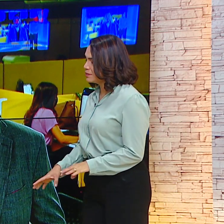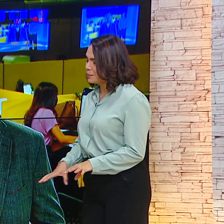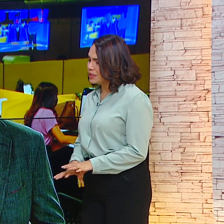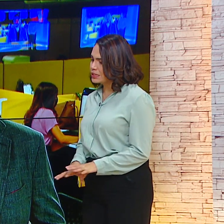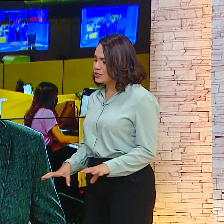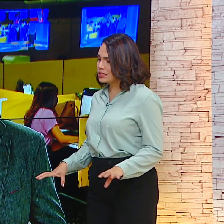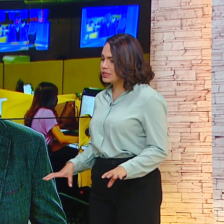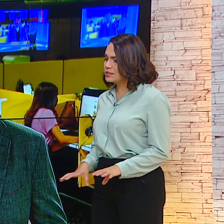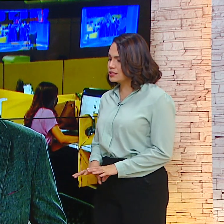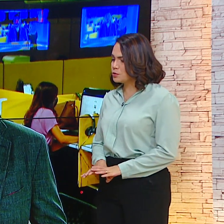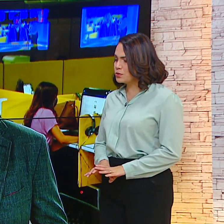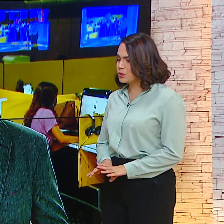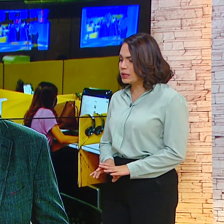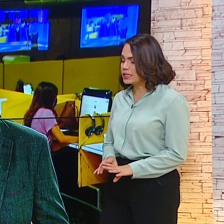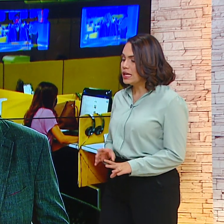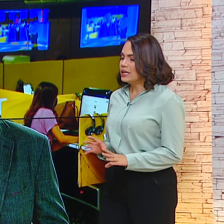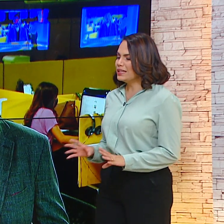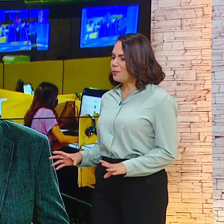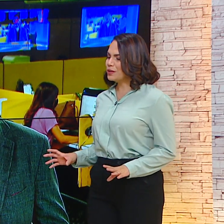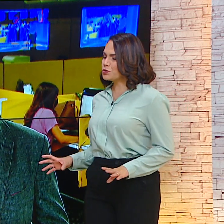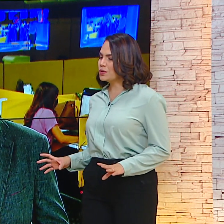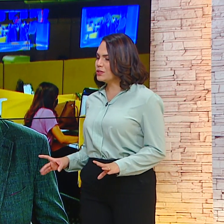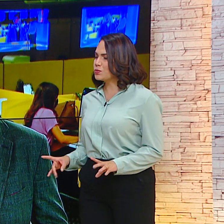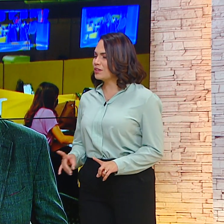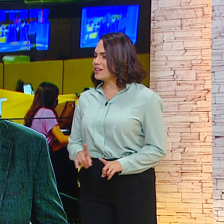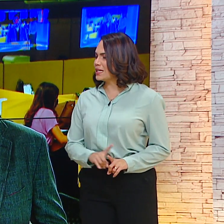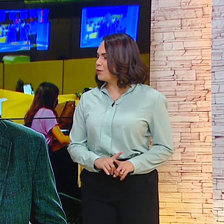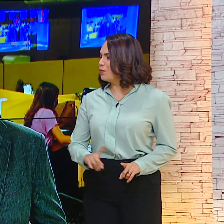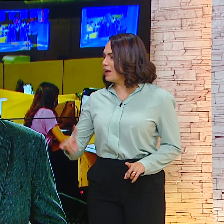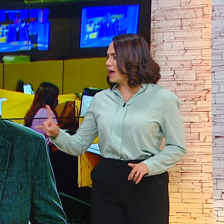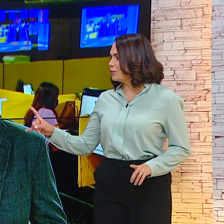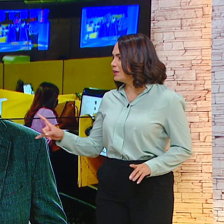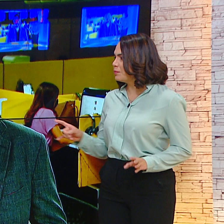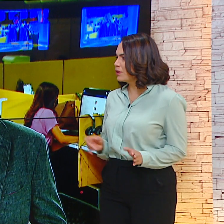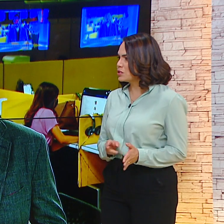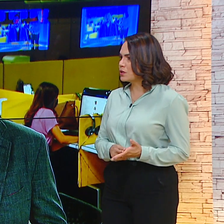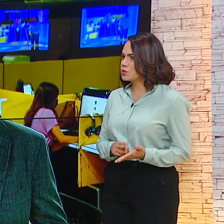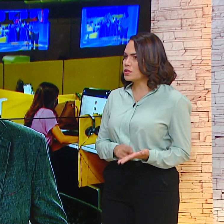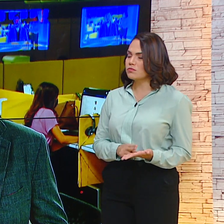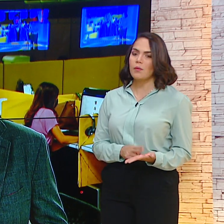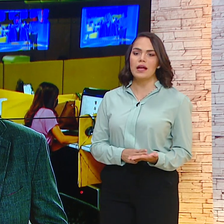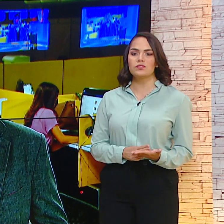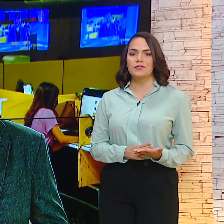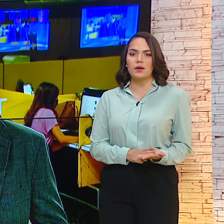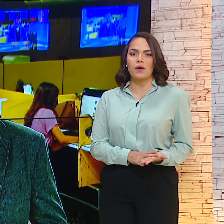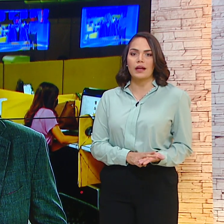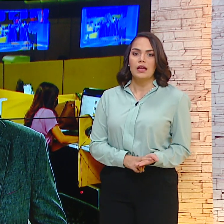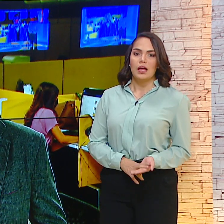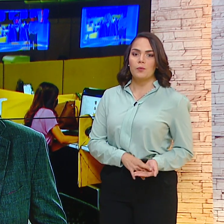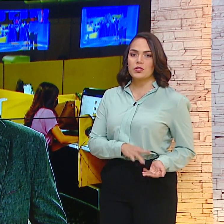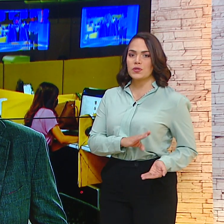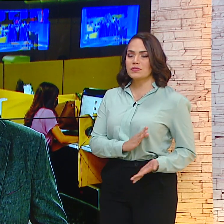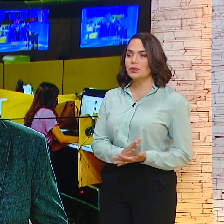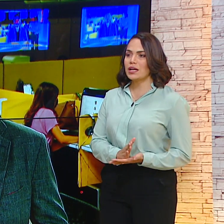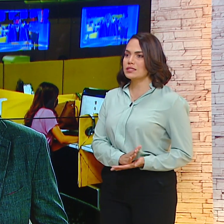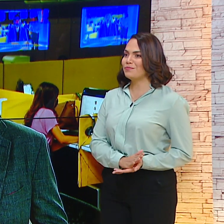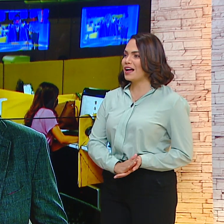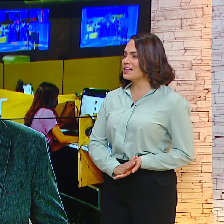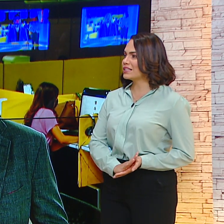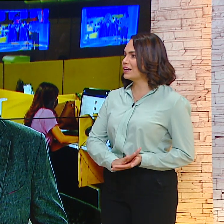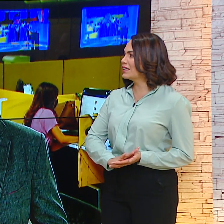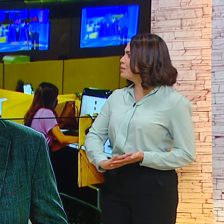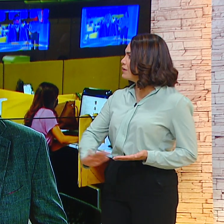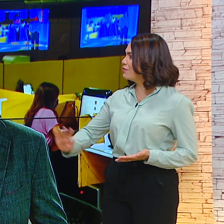utilizado, tapete sanitizante, esse tipo de coisa. Sim. E há um prejuízo que vai ser acumulado, né? Porque Sim. Esse prejuízo não é só de agora. É um prejuízo da